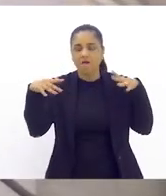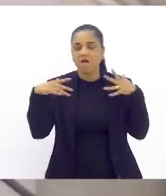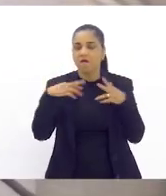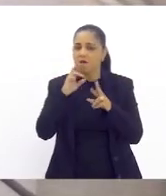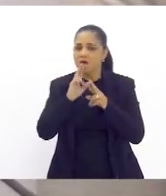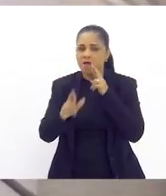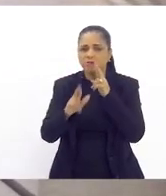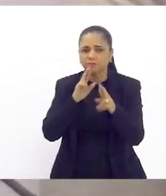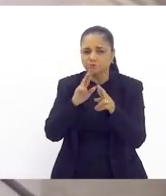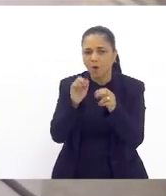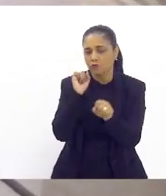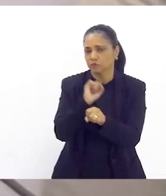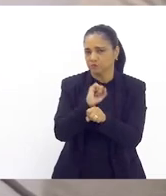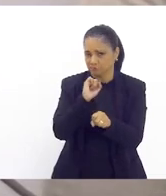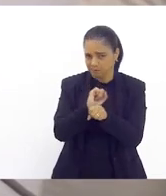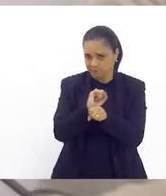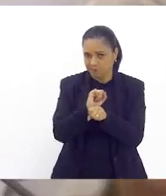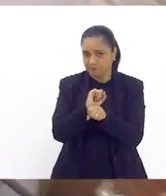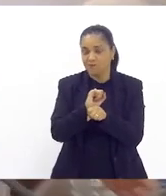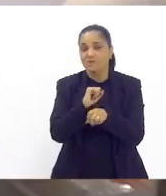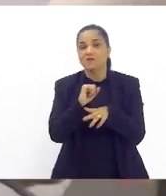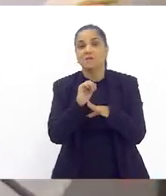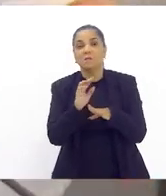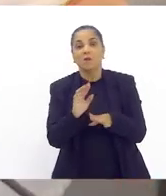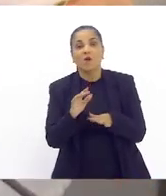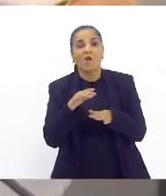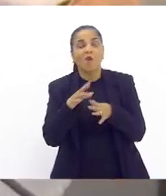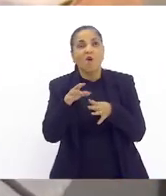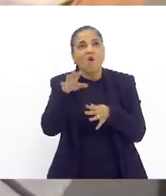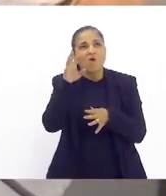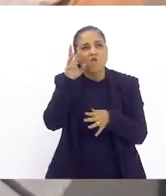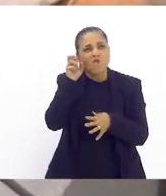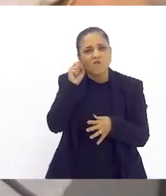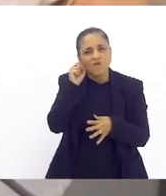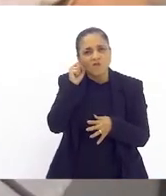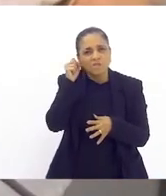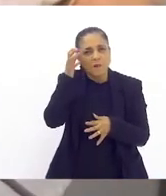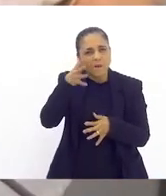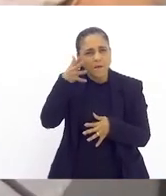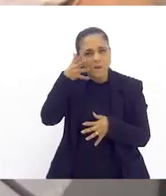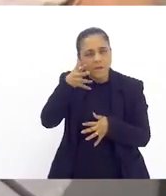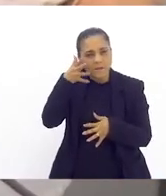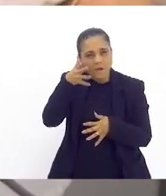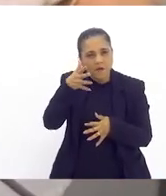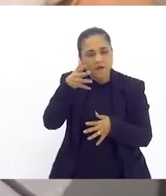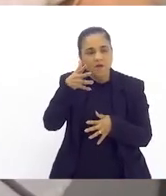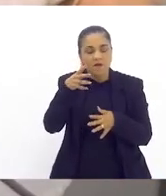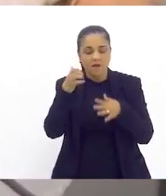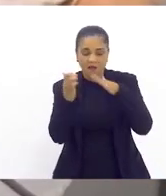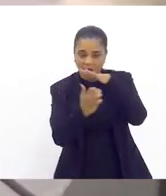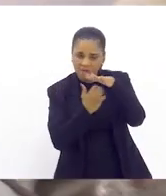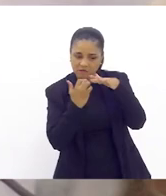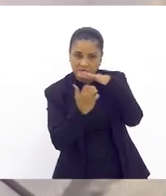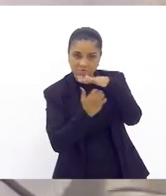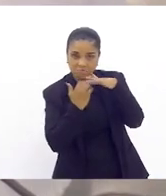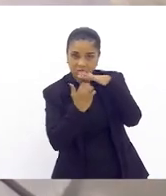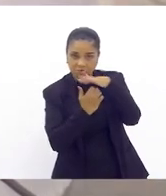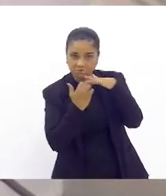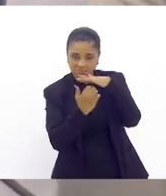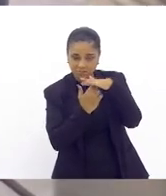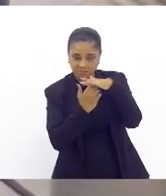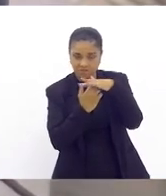resposta querendo pelo menos ouvir das prestadoras de serviço algo